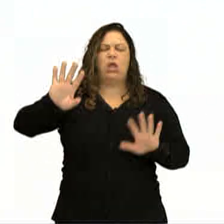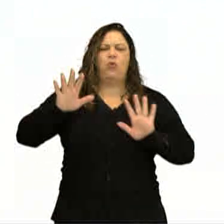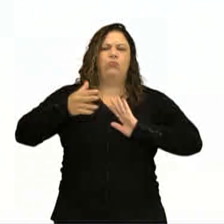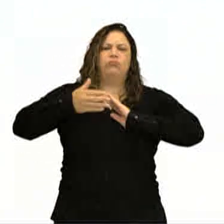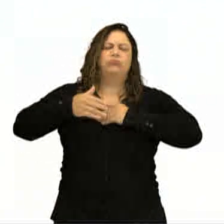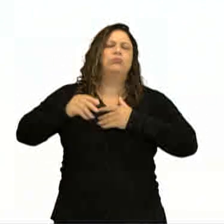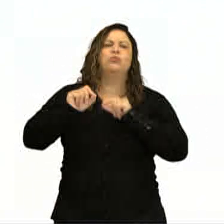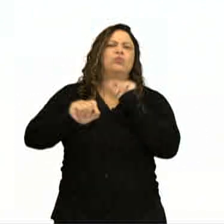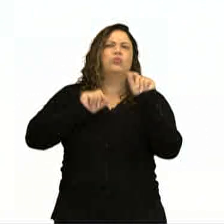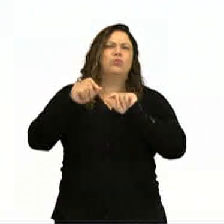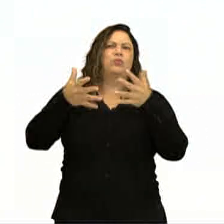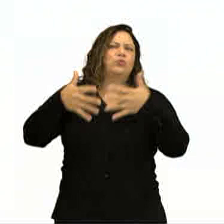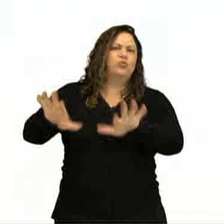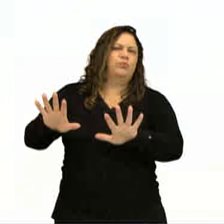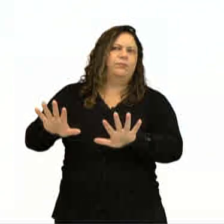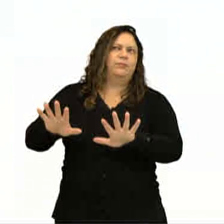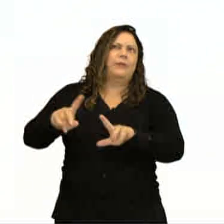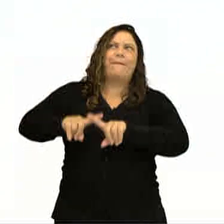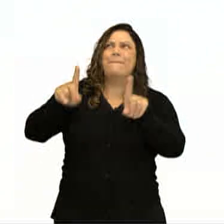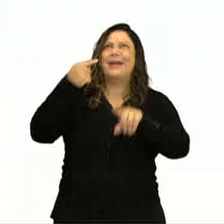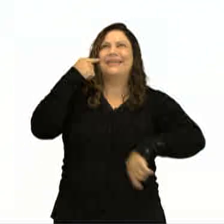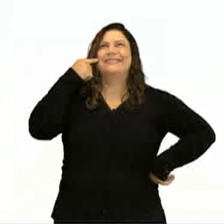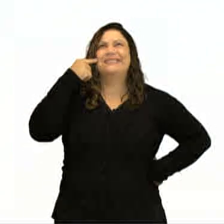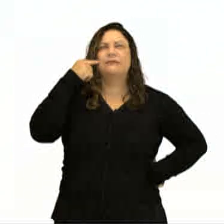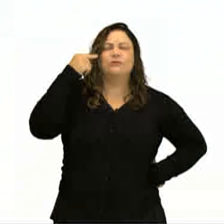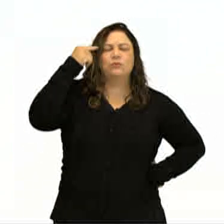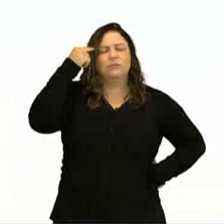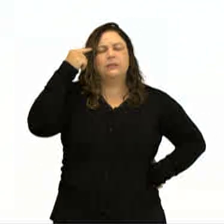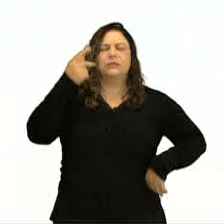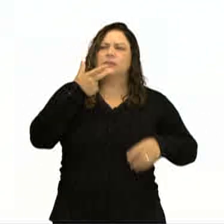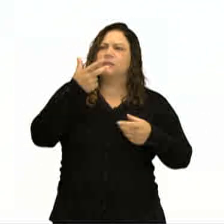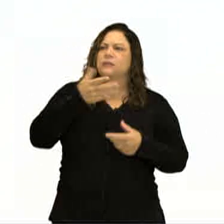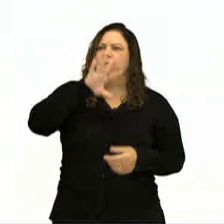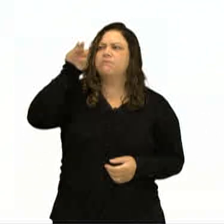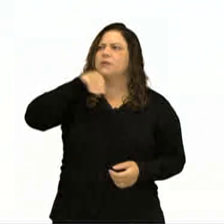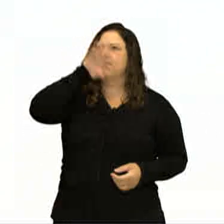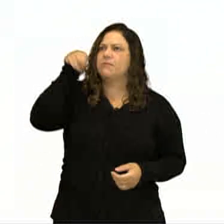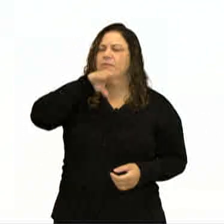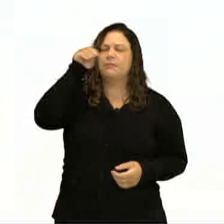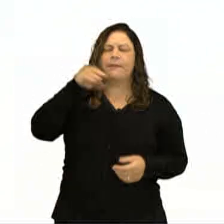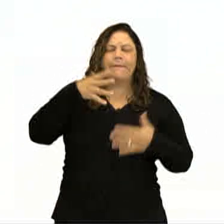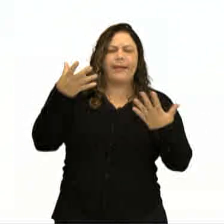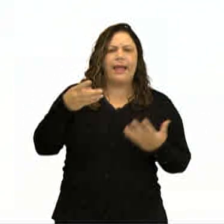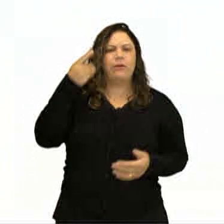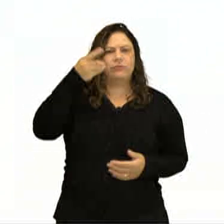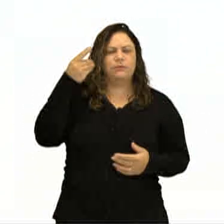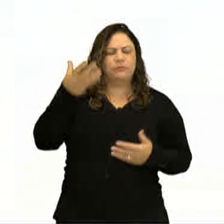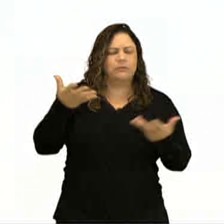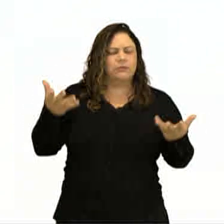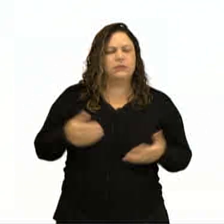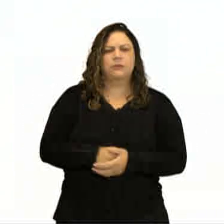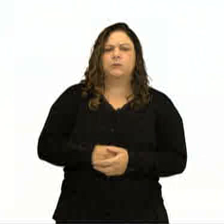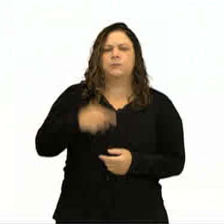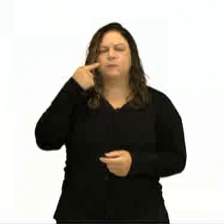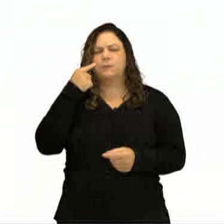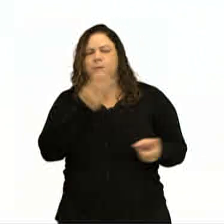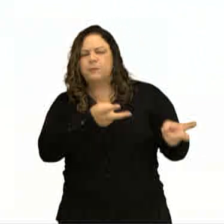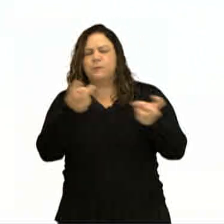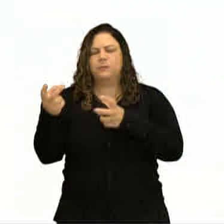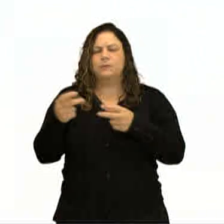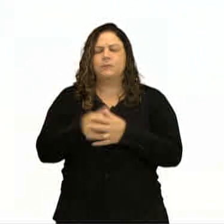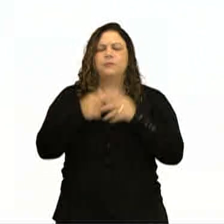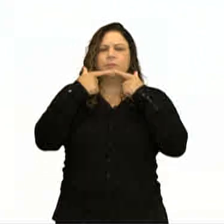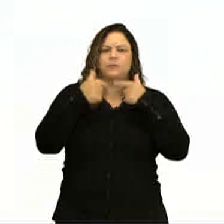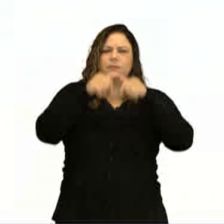No plural soava melhor, mas era preciso precaver-se contra essas armadilhas da